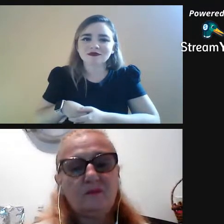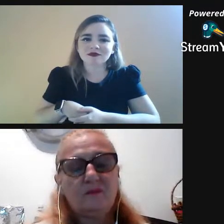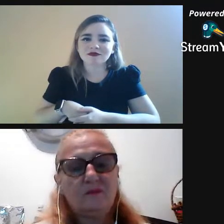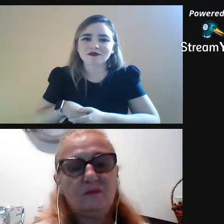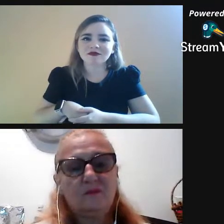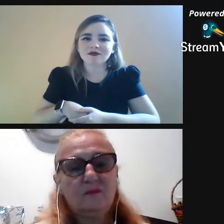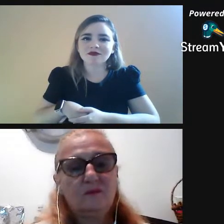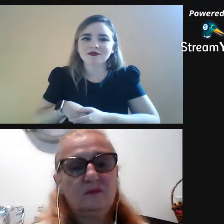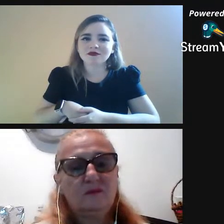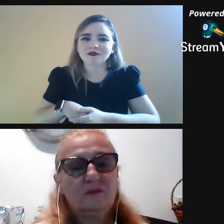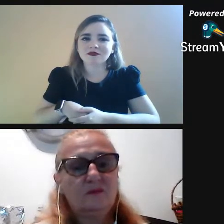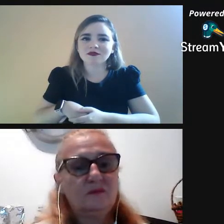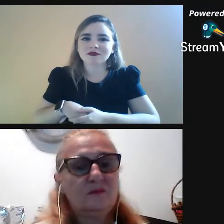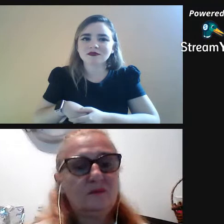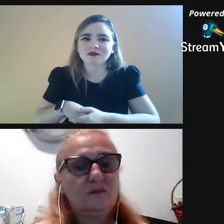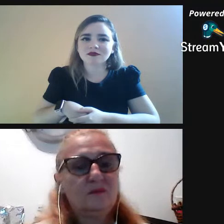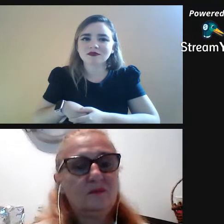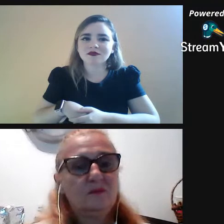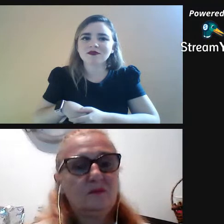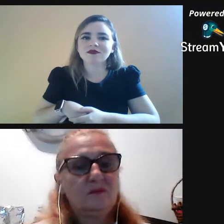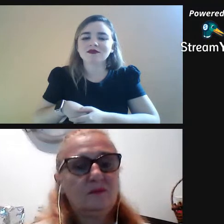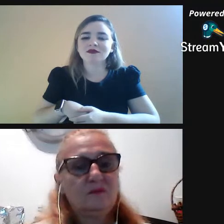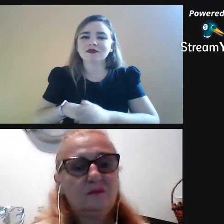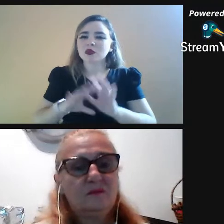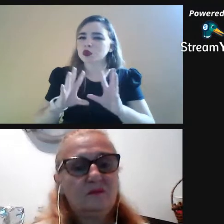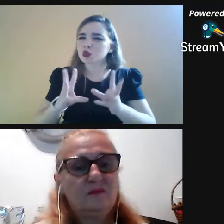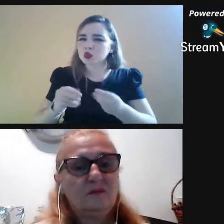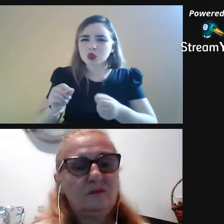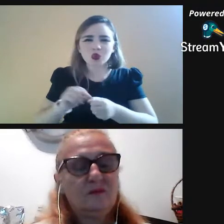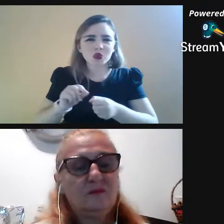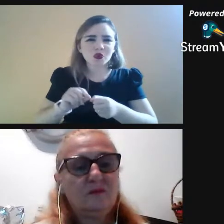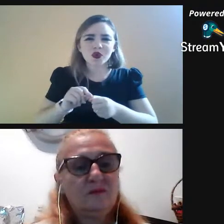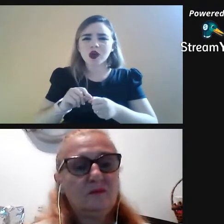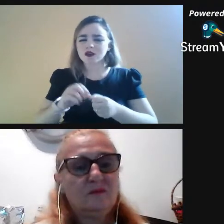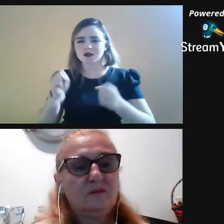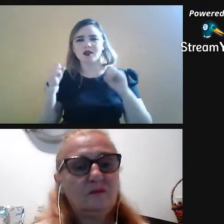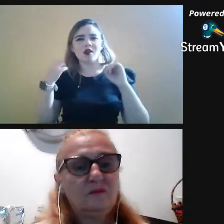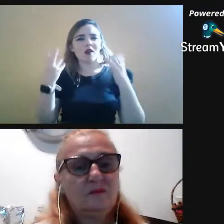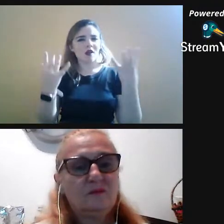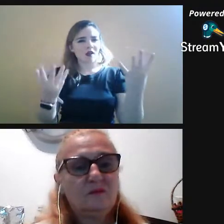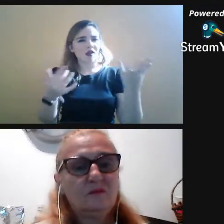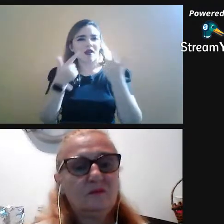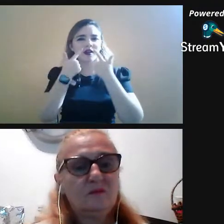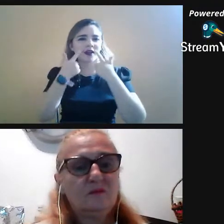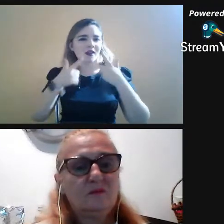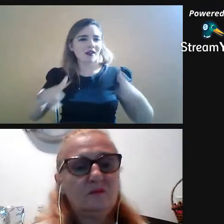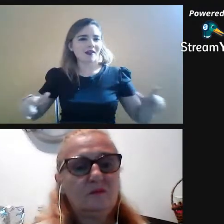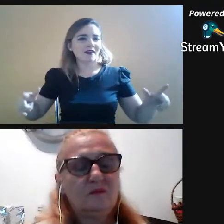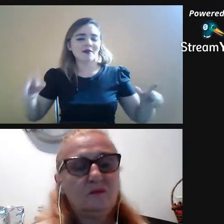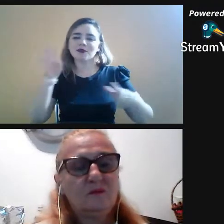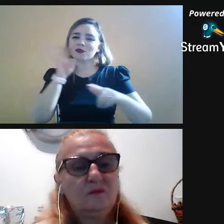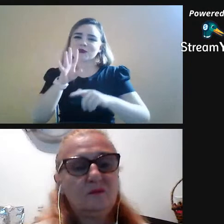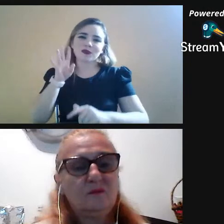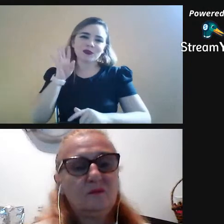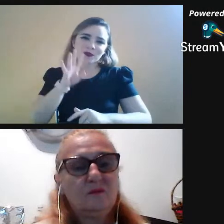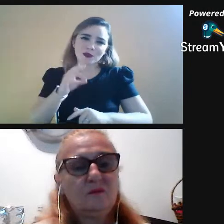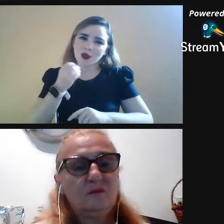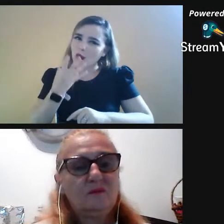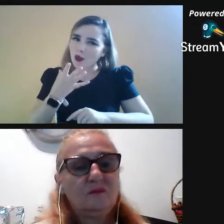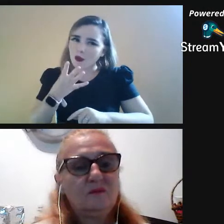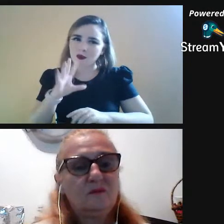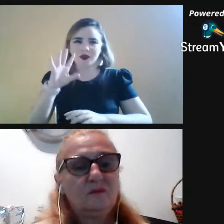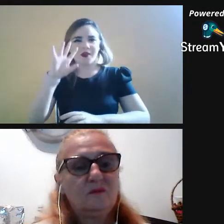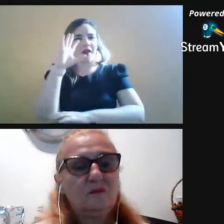como ele procurava integrar tudo que ele fazia na natureza, até a residência dele também era integrada a uma árvore,